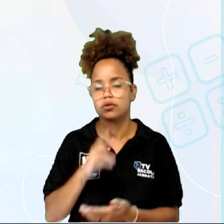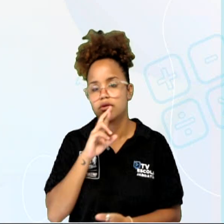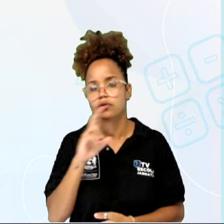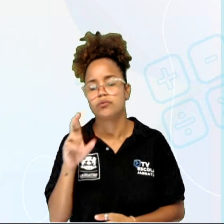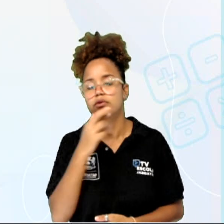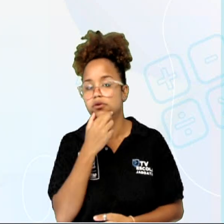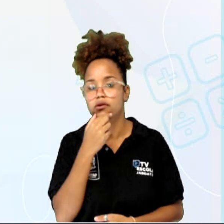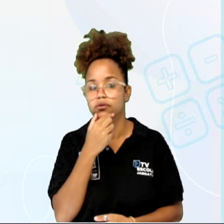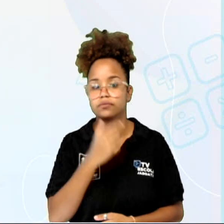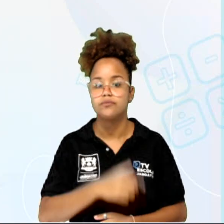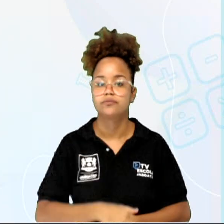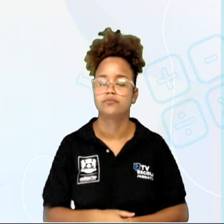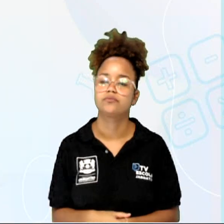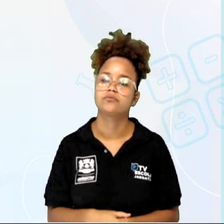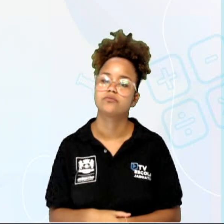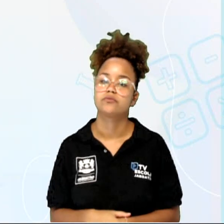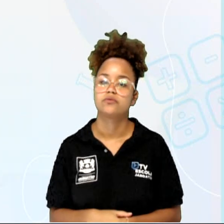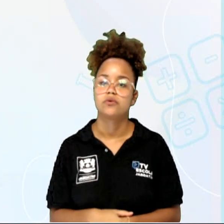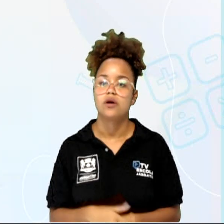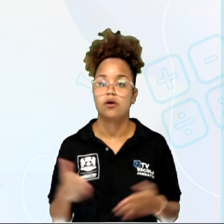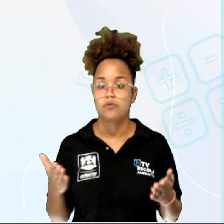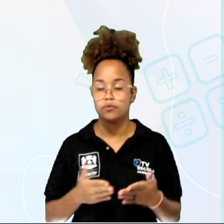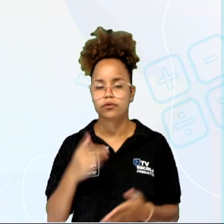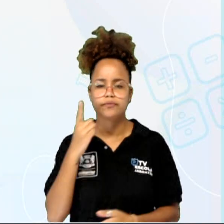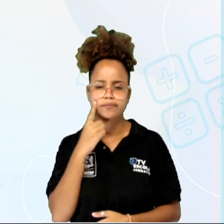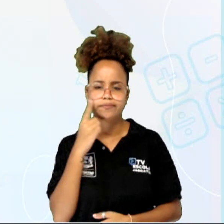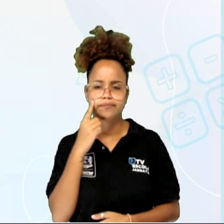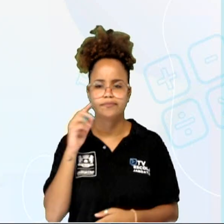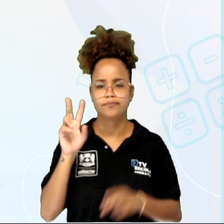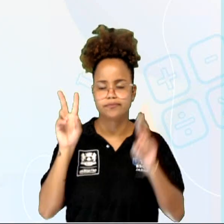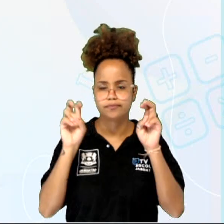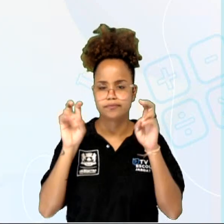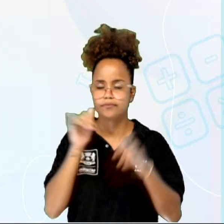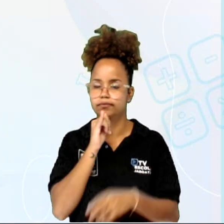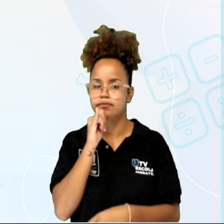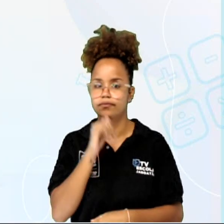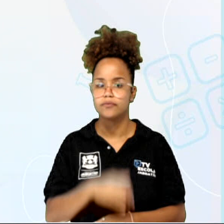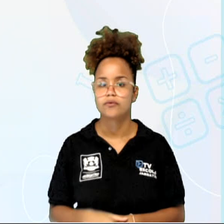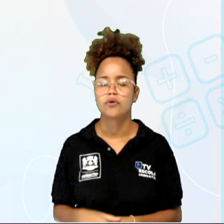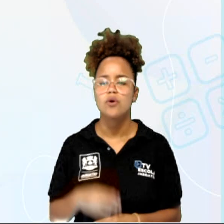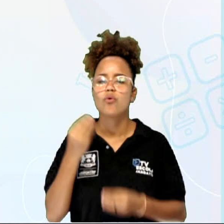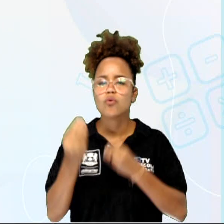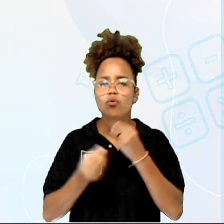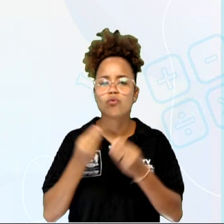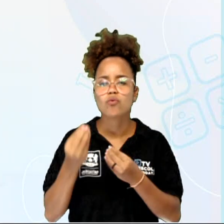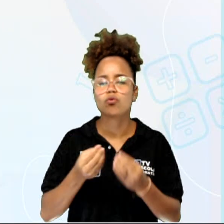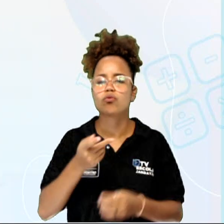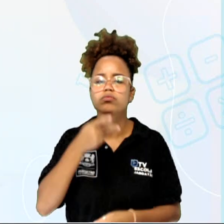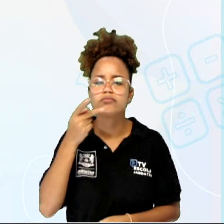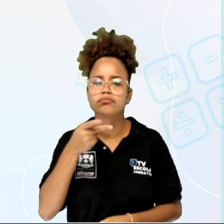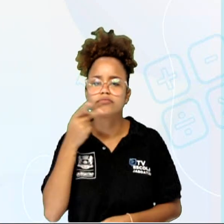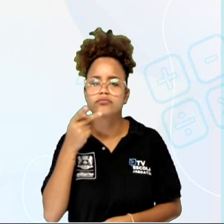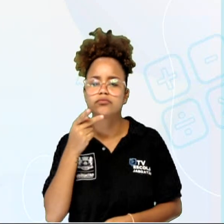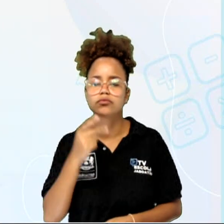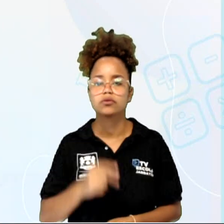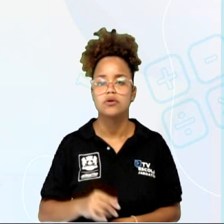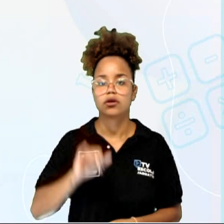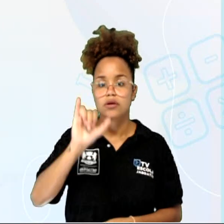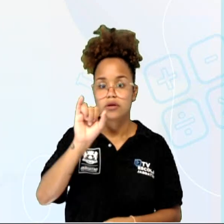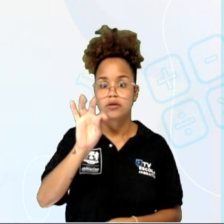em inglês. Vamos dar uma olhada nessa situação. How do you say Itália in